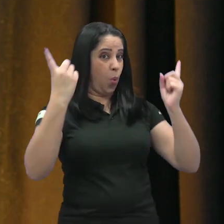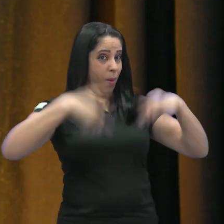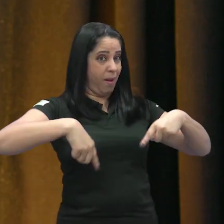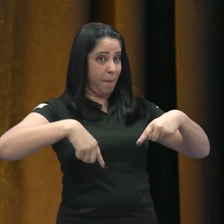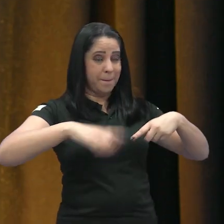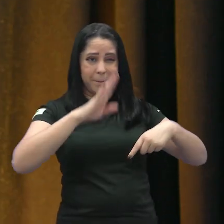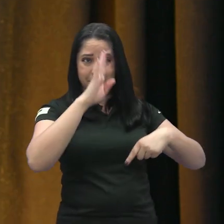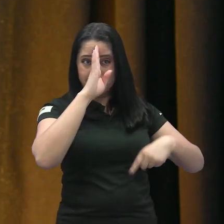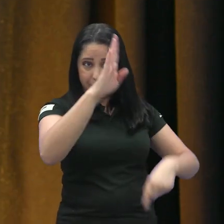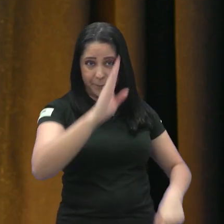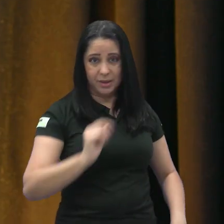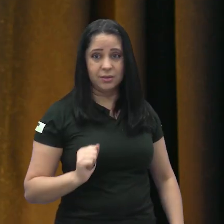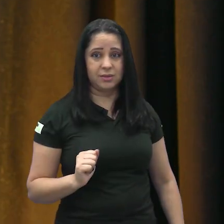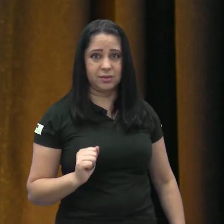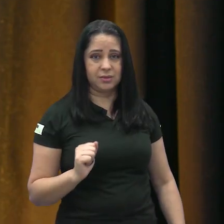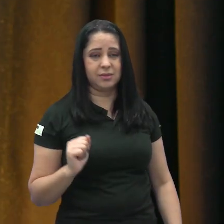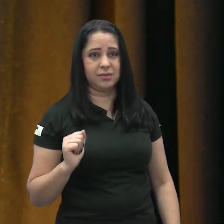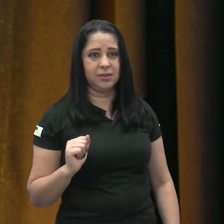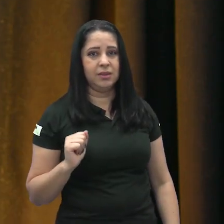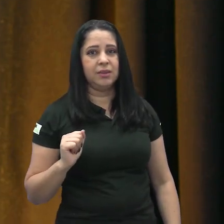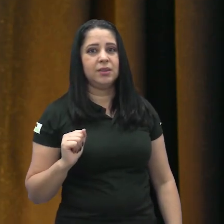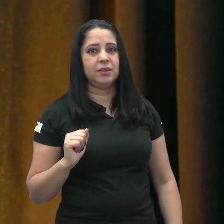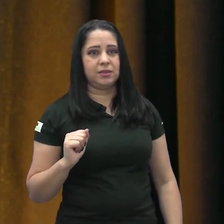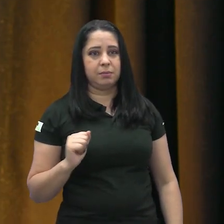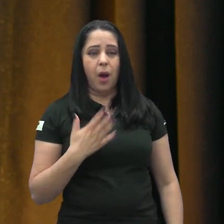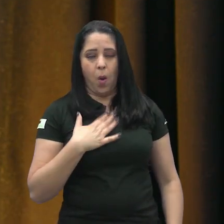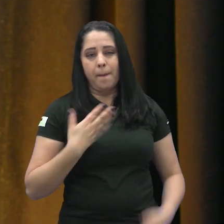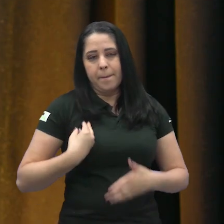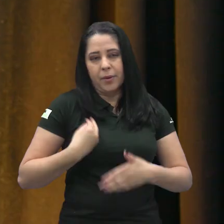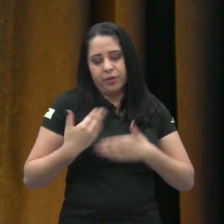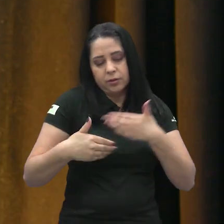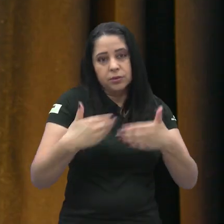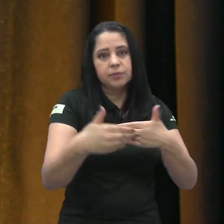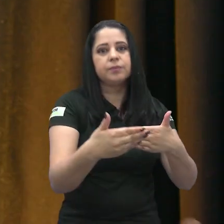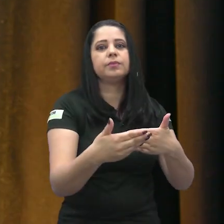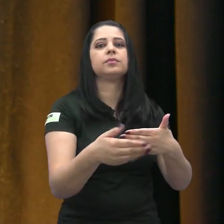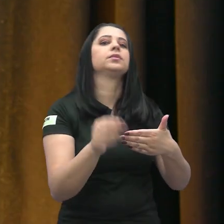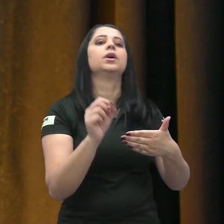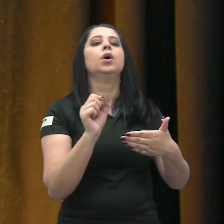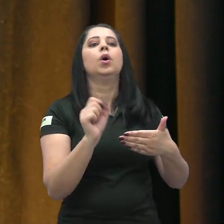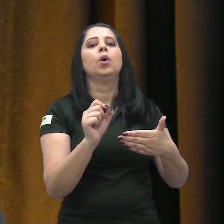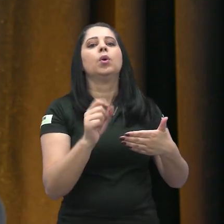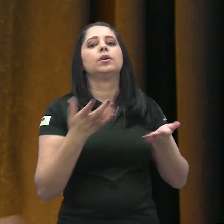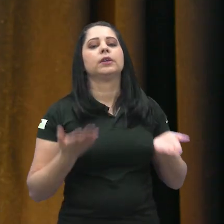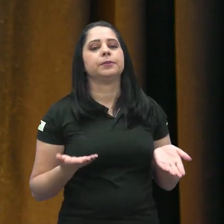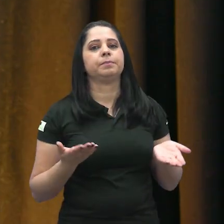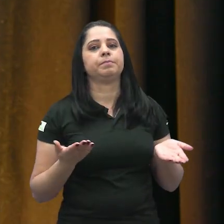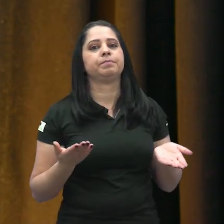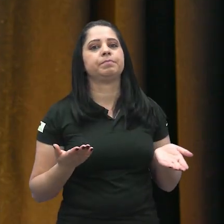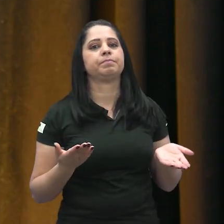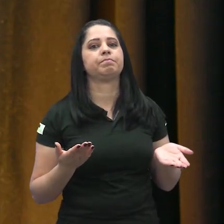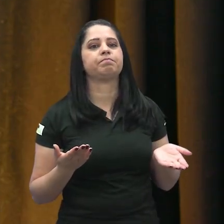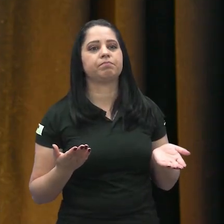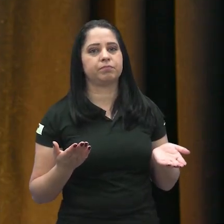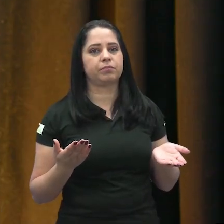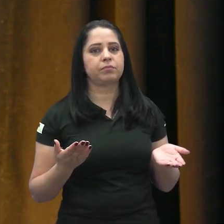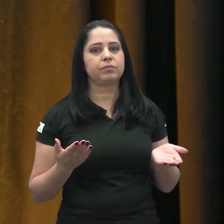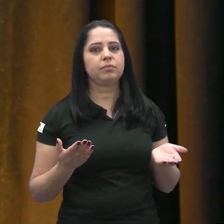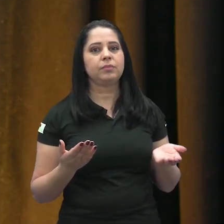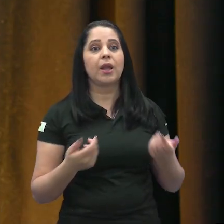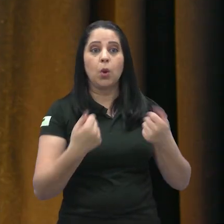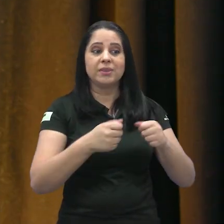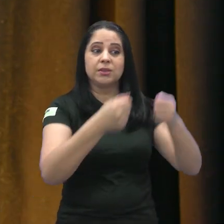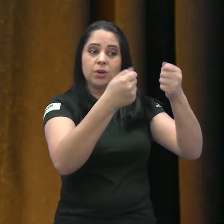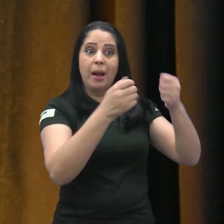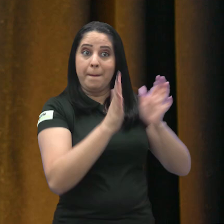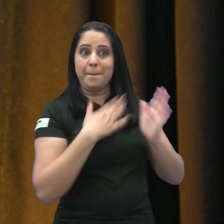mais ajustar nessa minha, vamos dizer assim, trajetória, porque não é carreira, é trajetória. Sim.